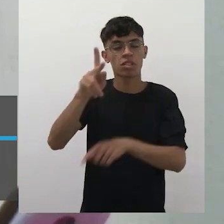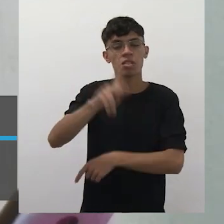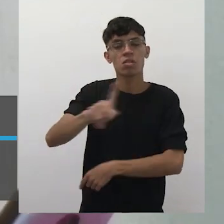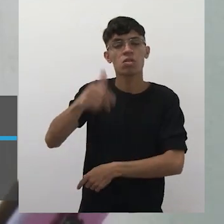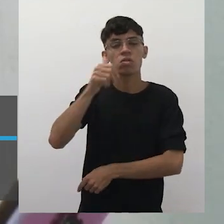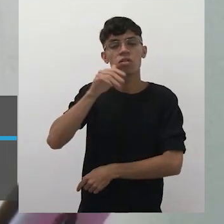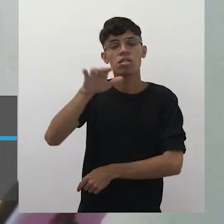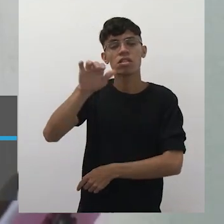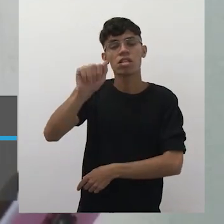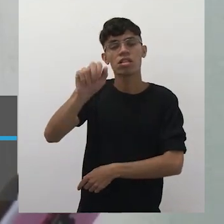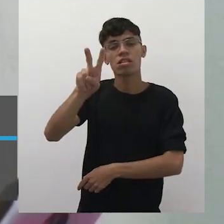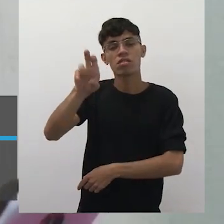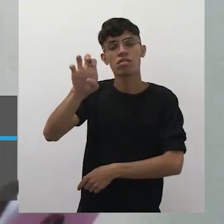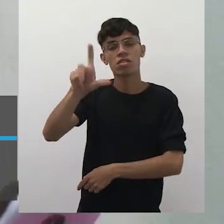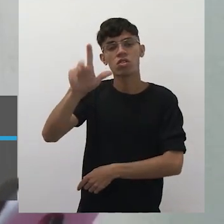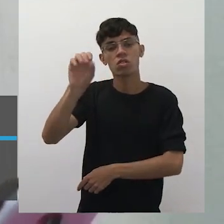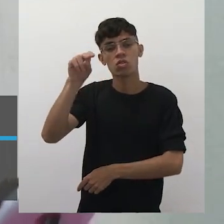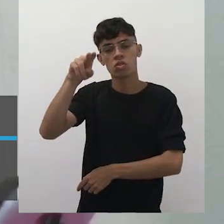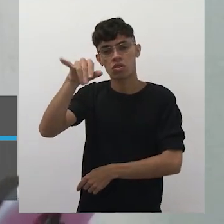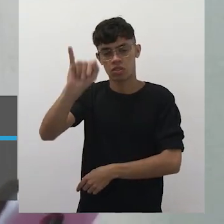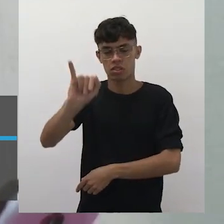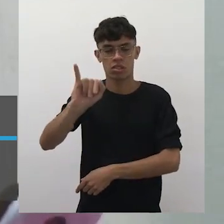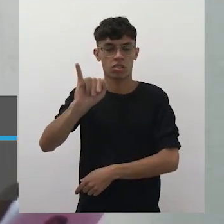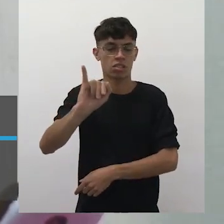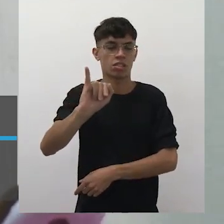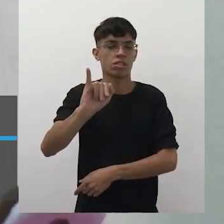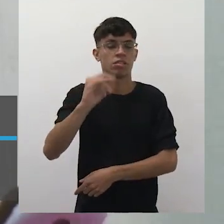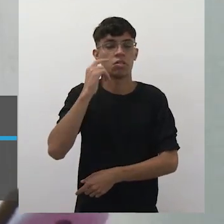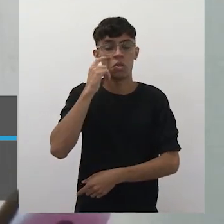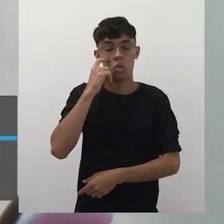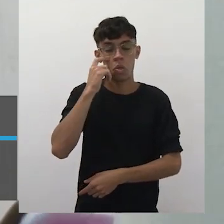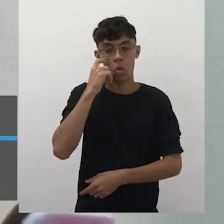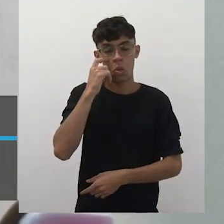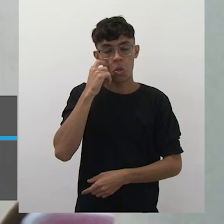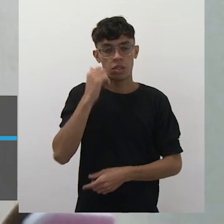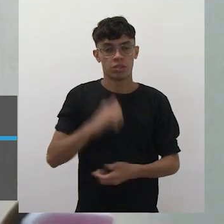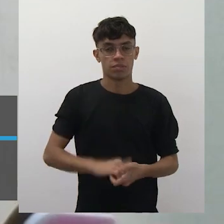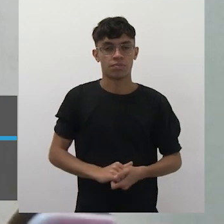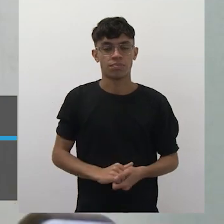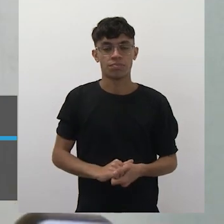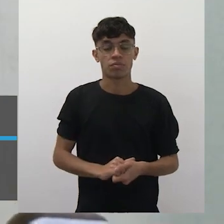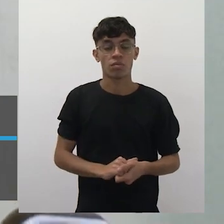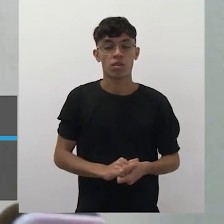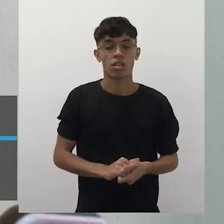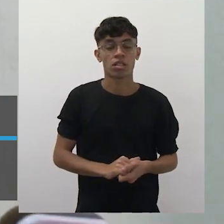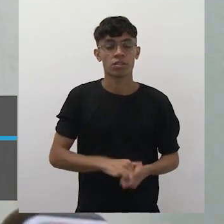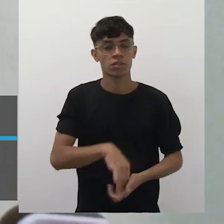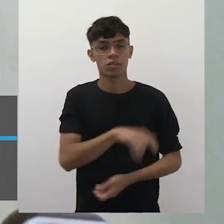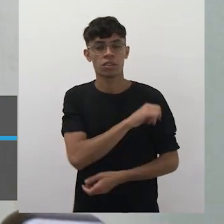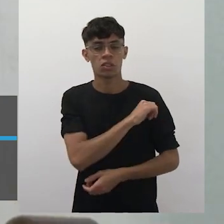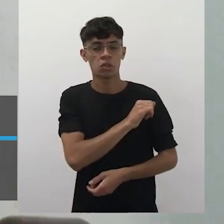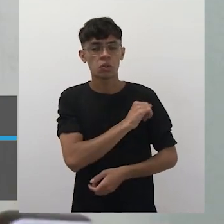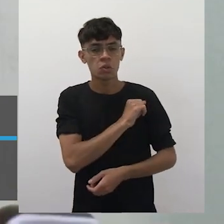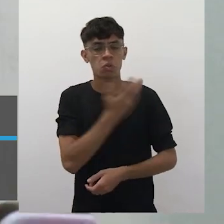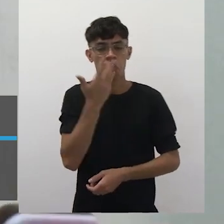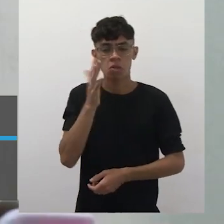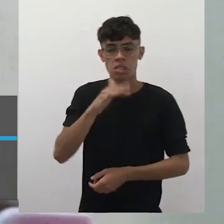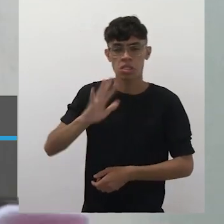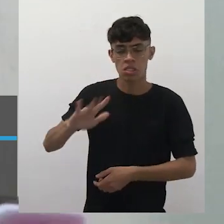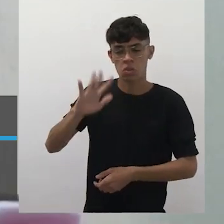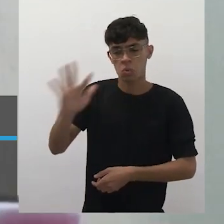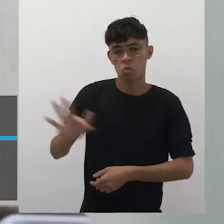Avelone, sim, partindo do pressuposto que eles herdarão um meio ambiente hostil, por